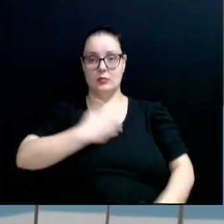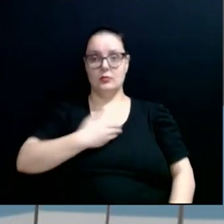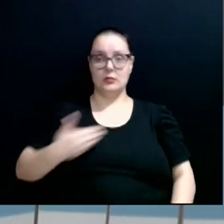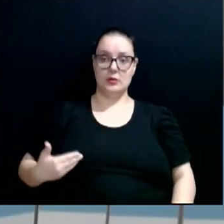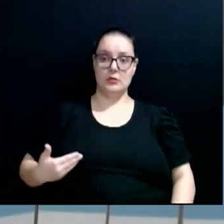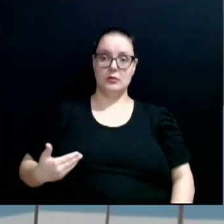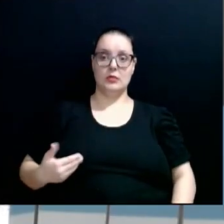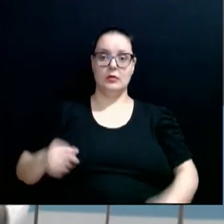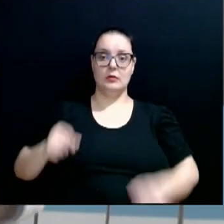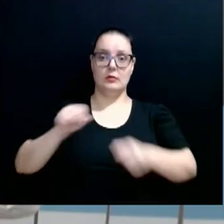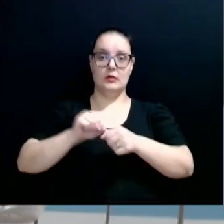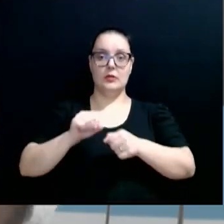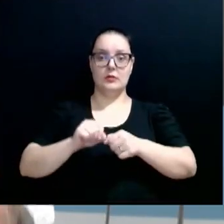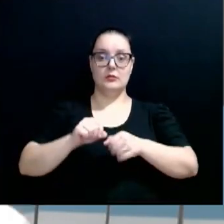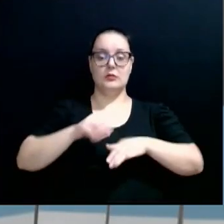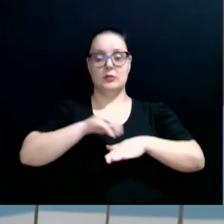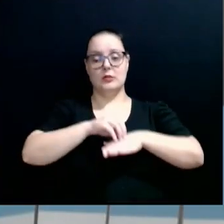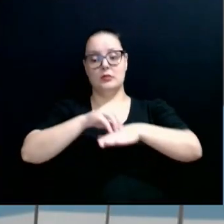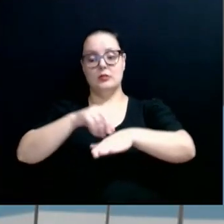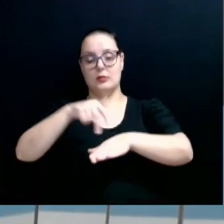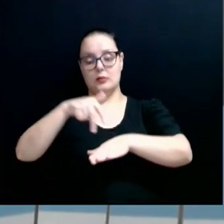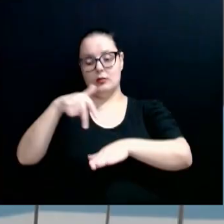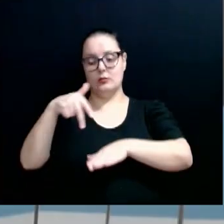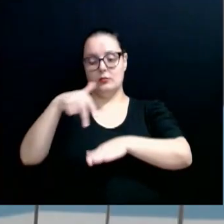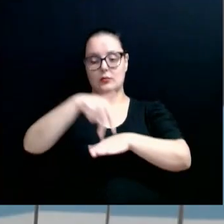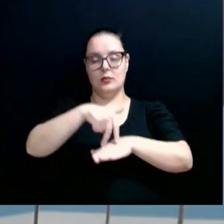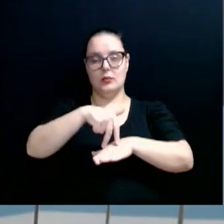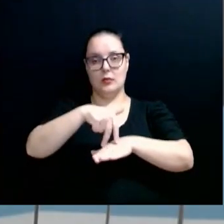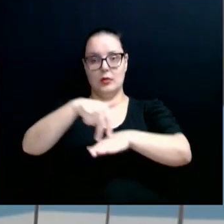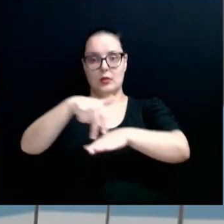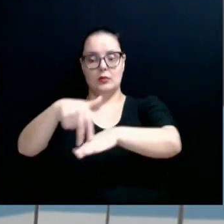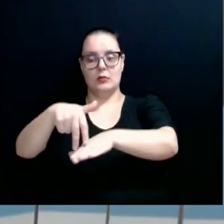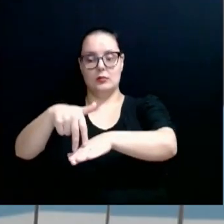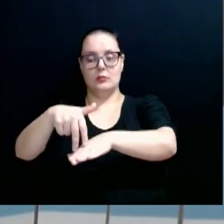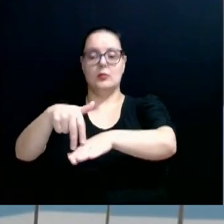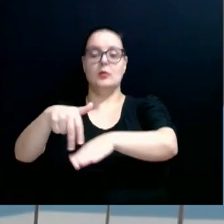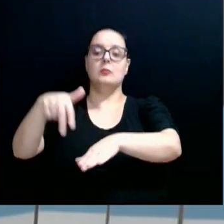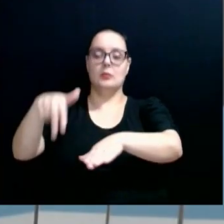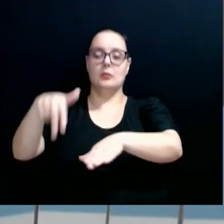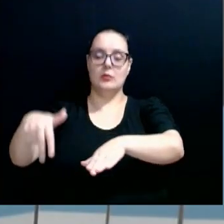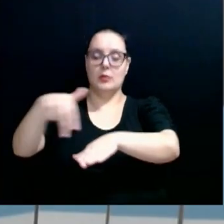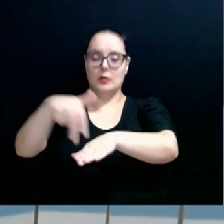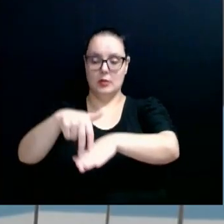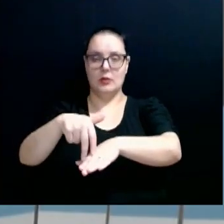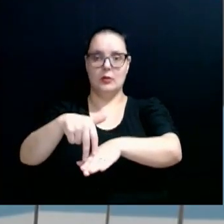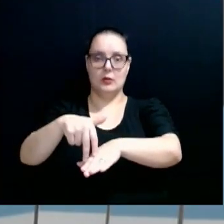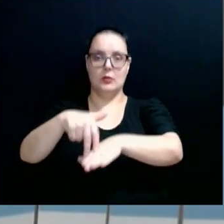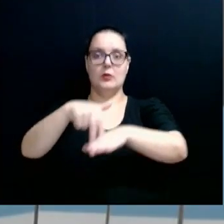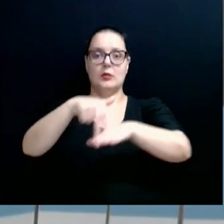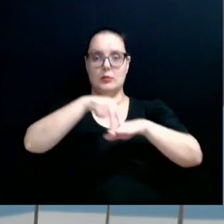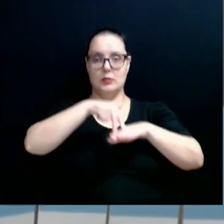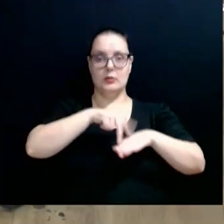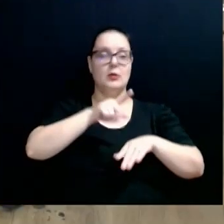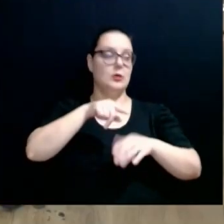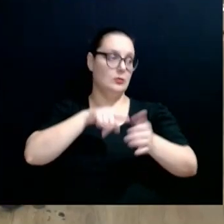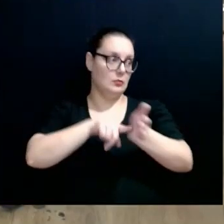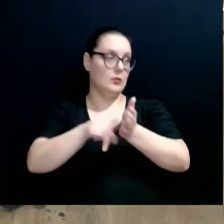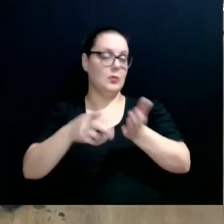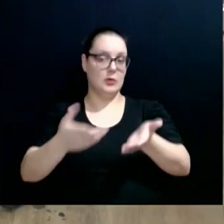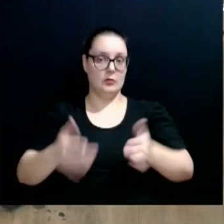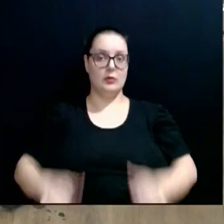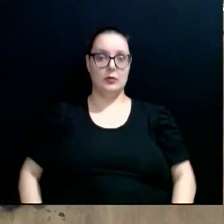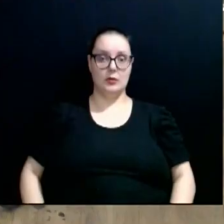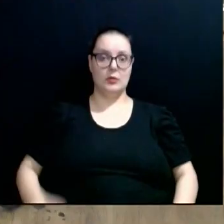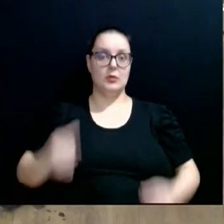muito na tarifa zero aí, é uma coisa que tem avançado, né? Era um questionamento que eu ia fazer. Isso está sendo discutido no município